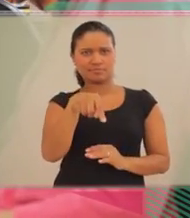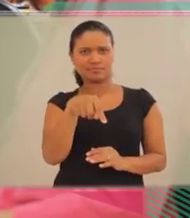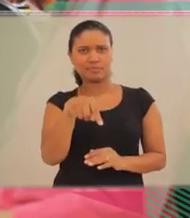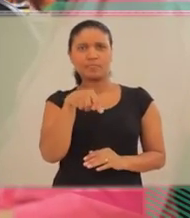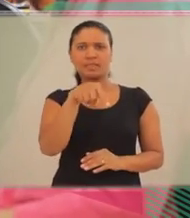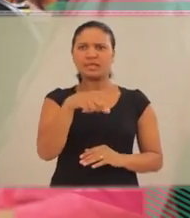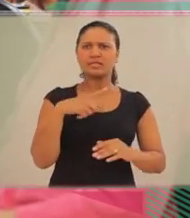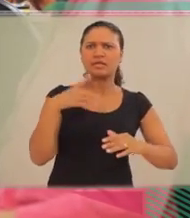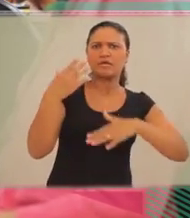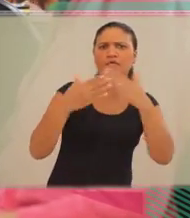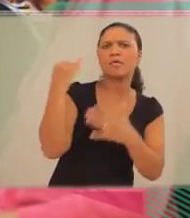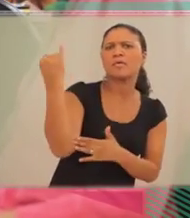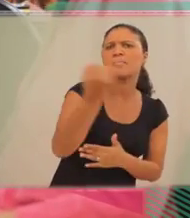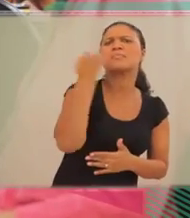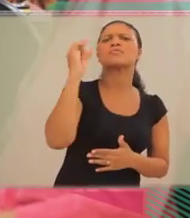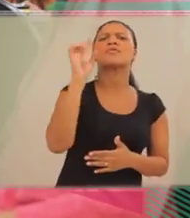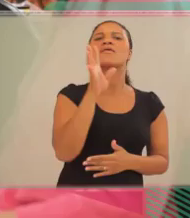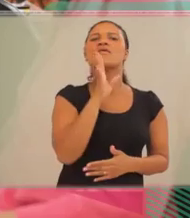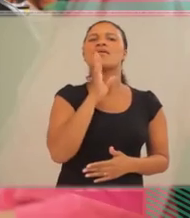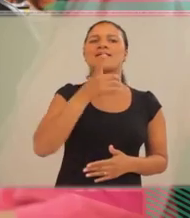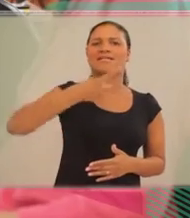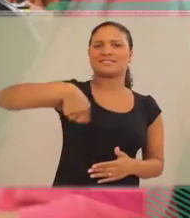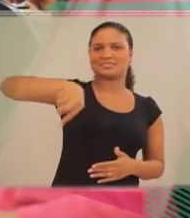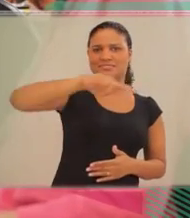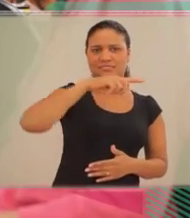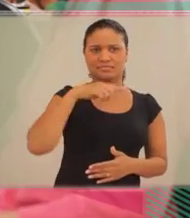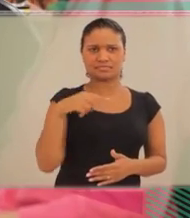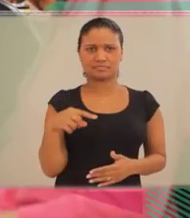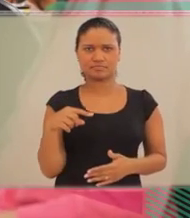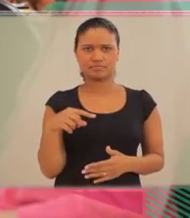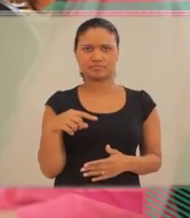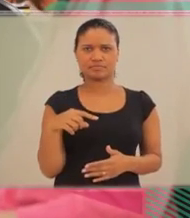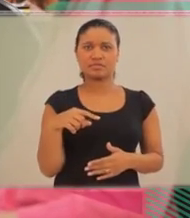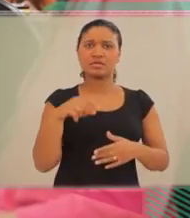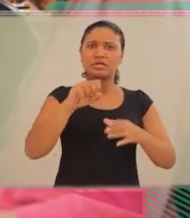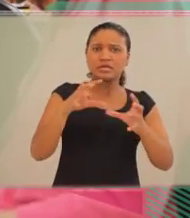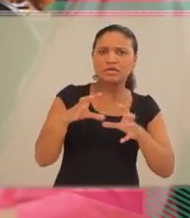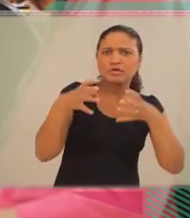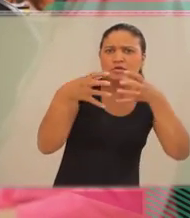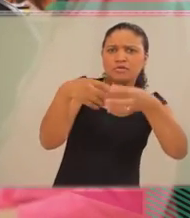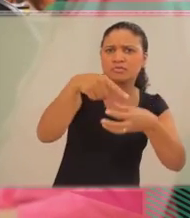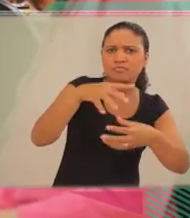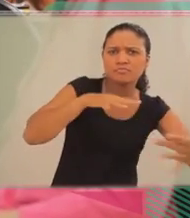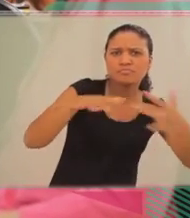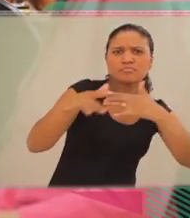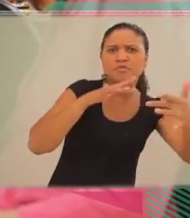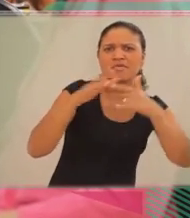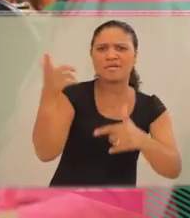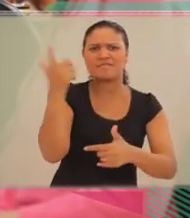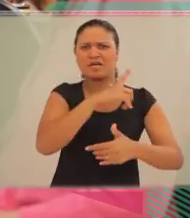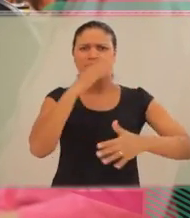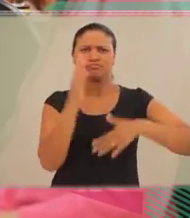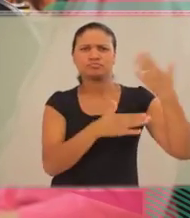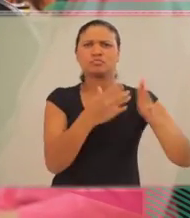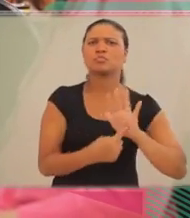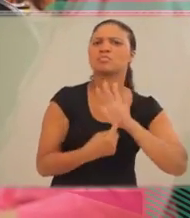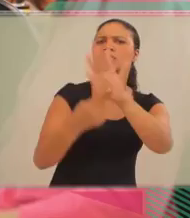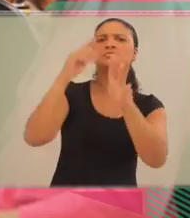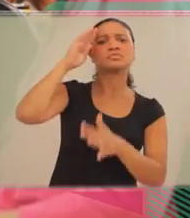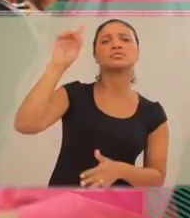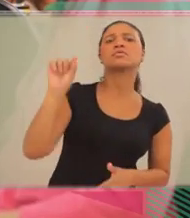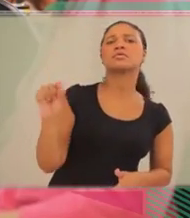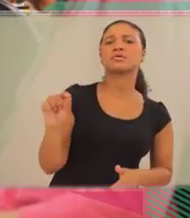modelo inclusivo, como se fossem duas coisas totalmente separadas, e não é, é uma evolução. E isso é importante que se conheça para que não